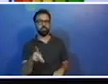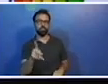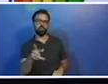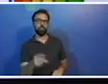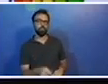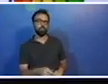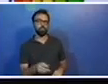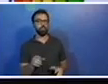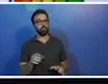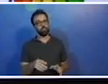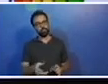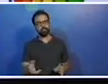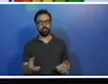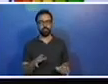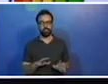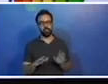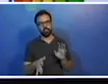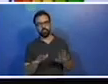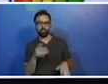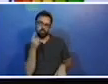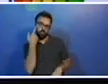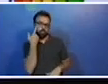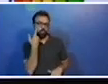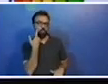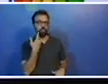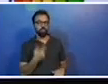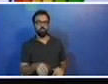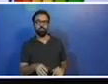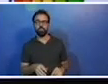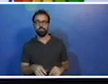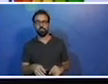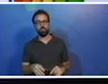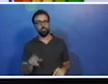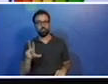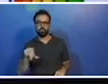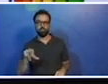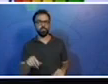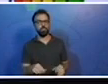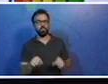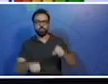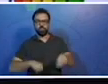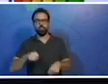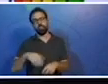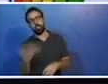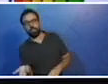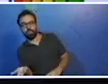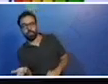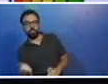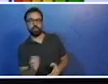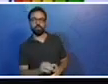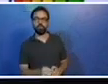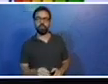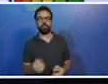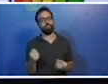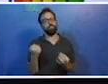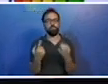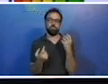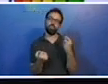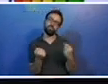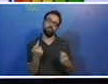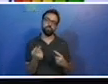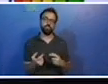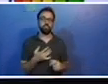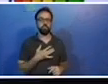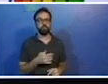Às vezes eu choro. Eu nunca caí de bicicleta. Eu raramente tomo